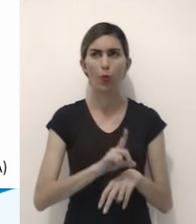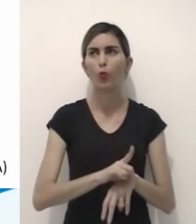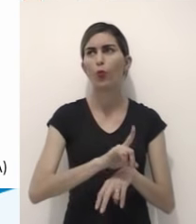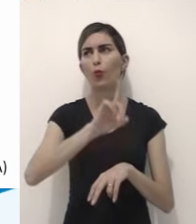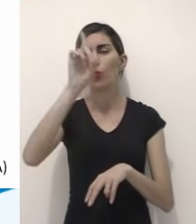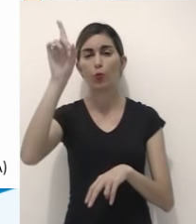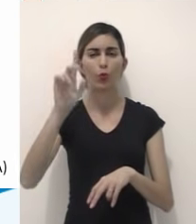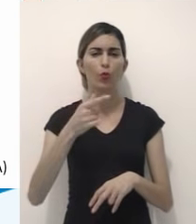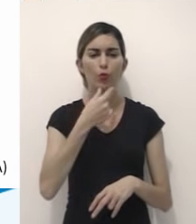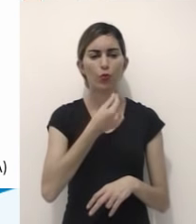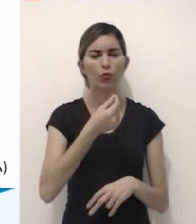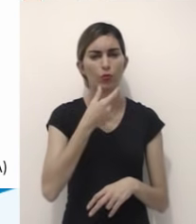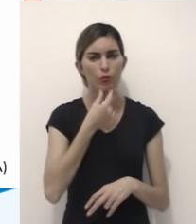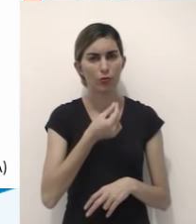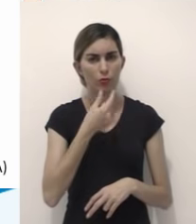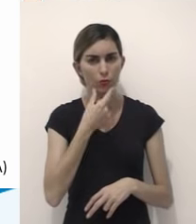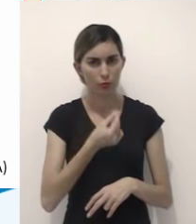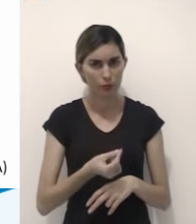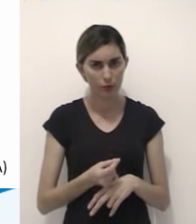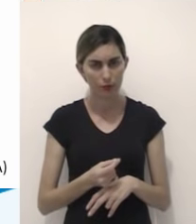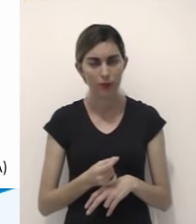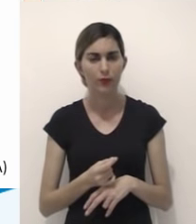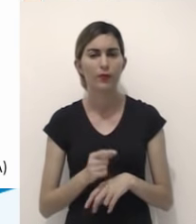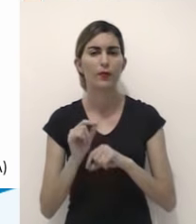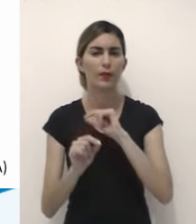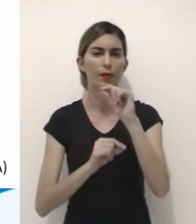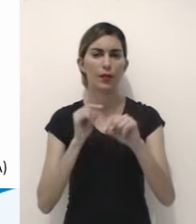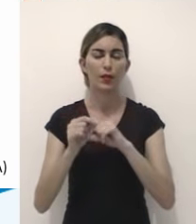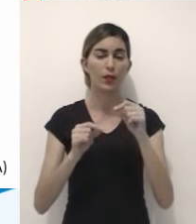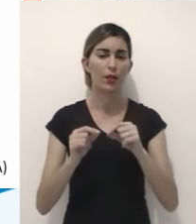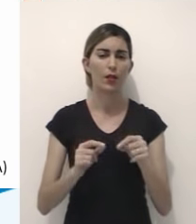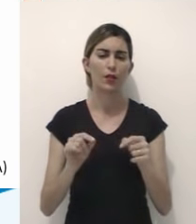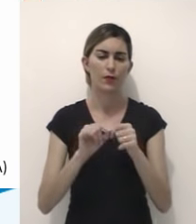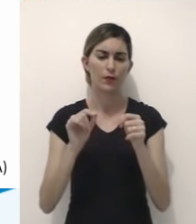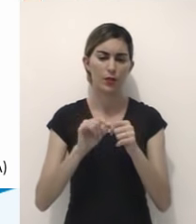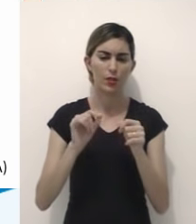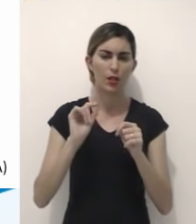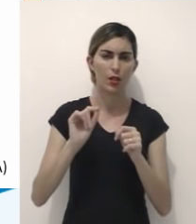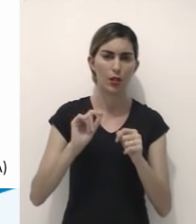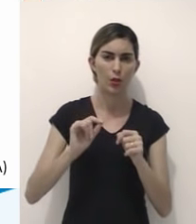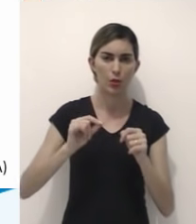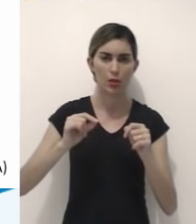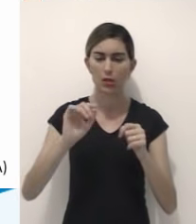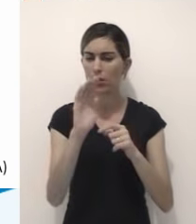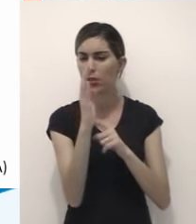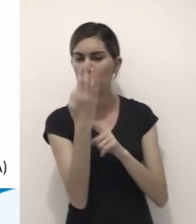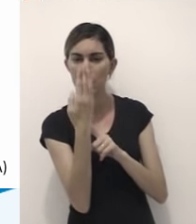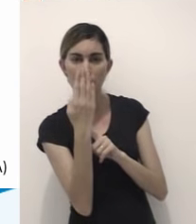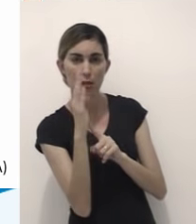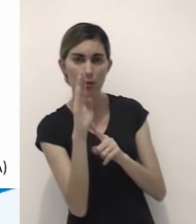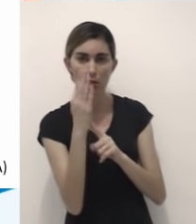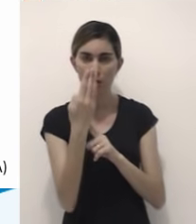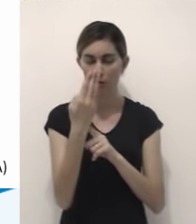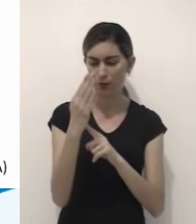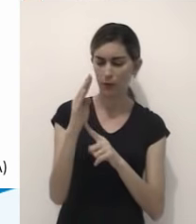ir até a Lua, os astronautas, eles instalaram